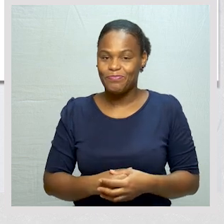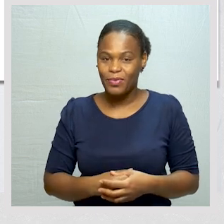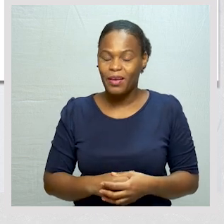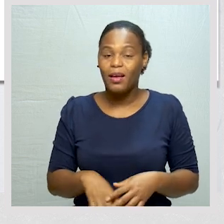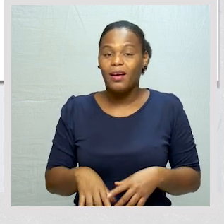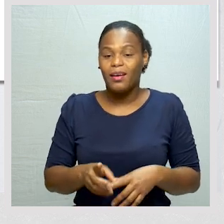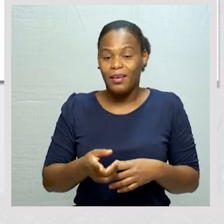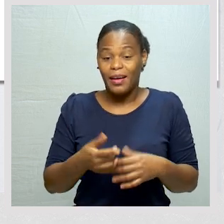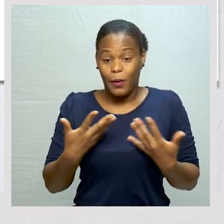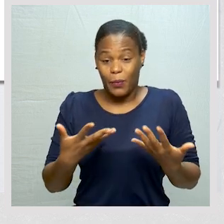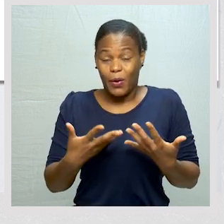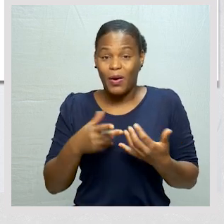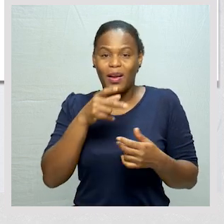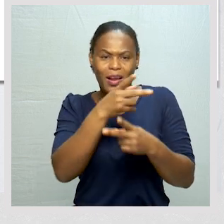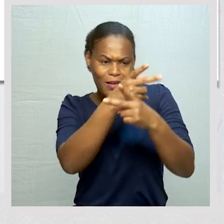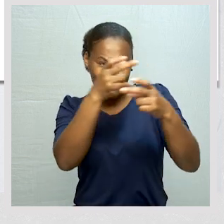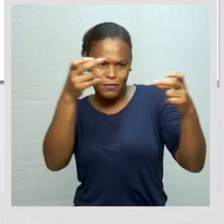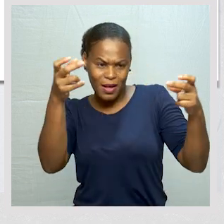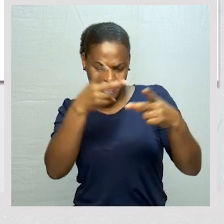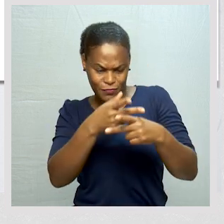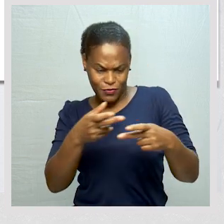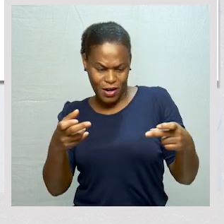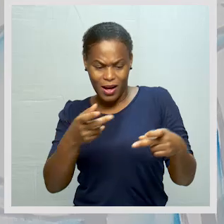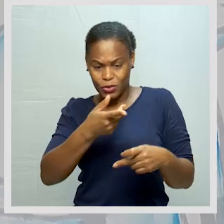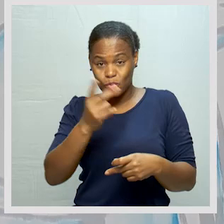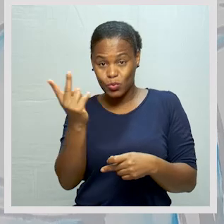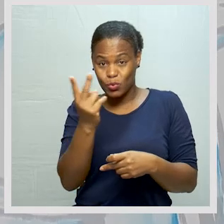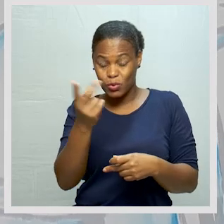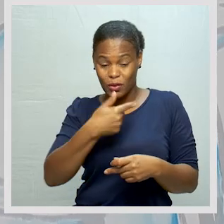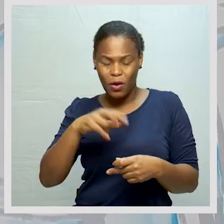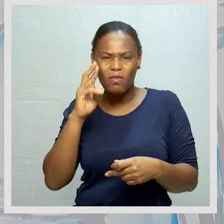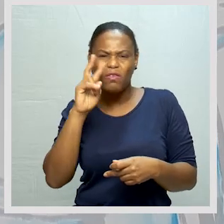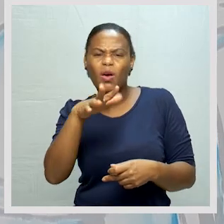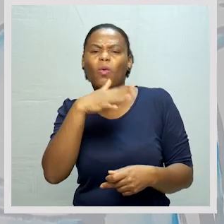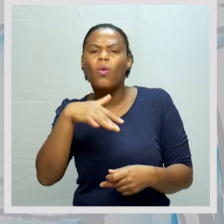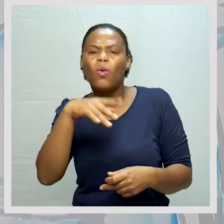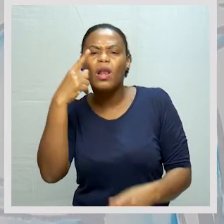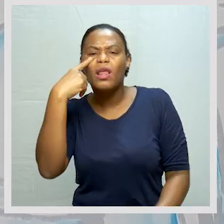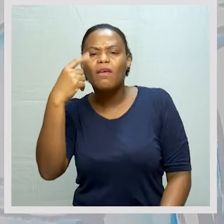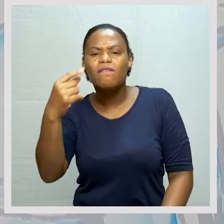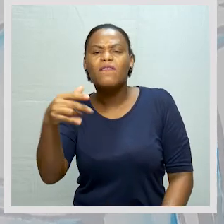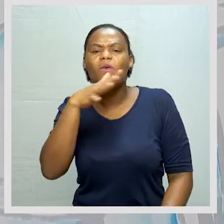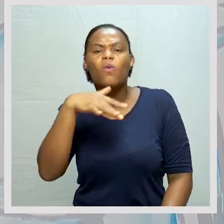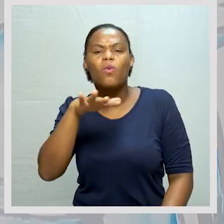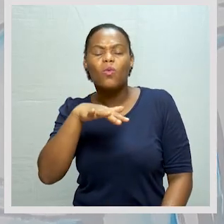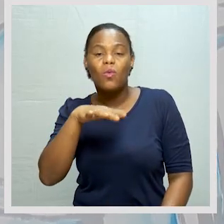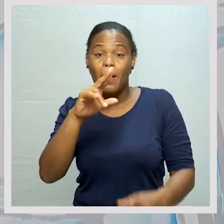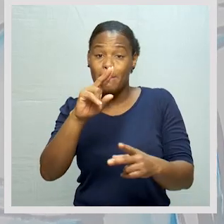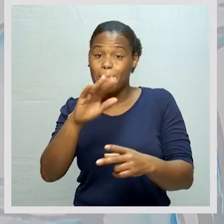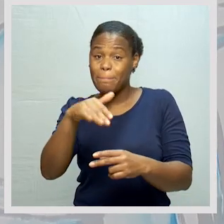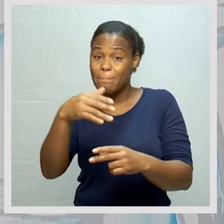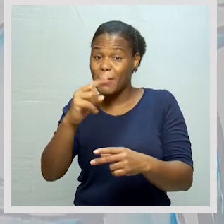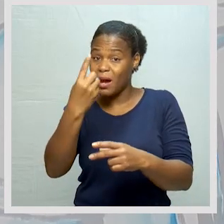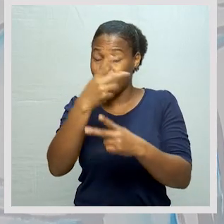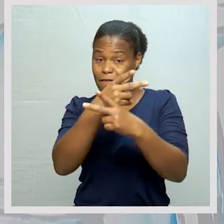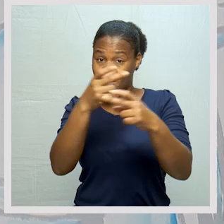curtas. Agora, nas 2 frases, vamos tentar identificar verbos. Na primeira frase, qual